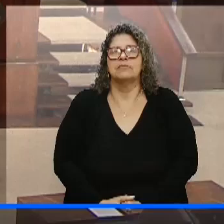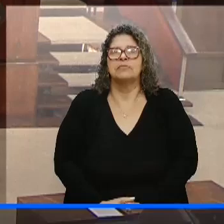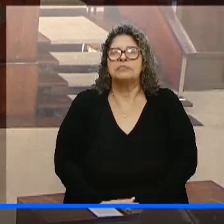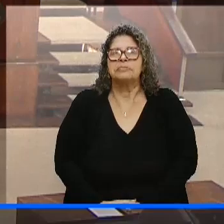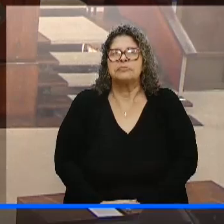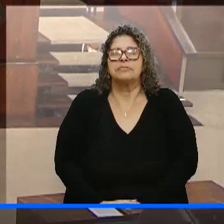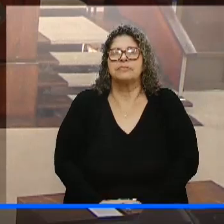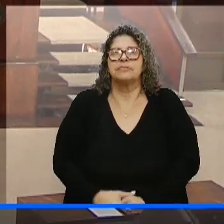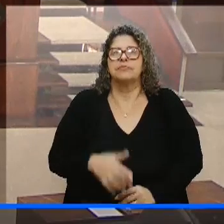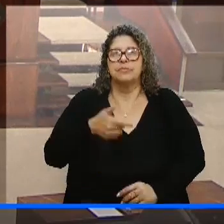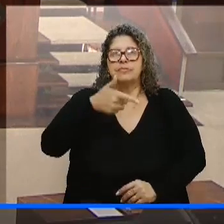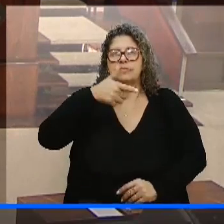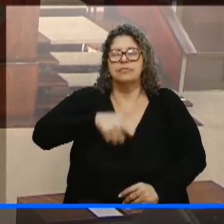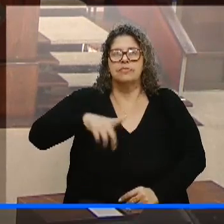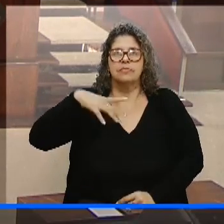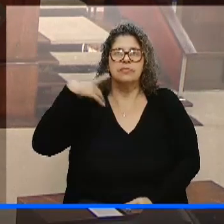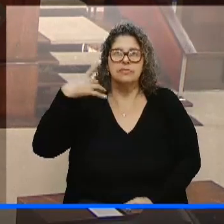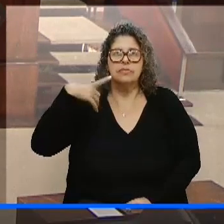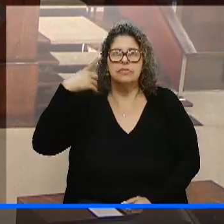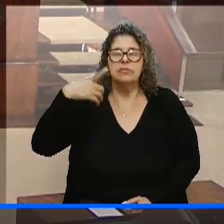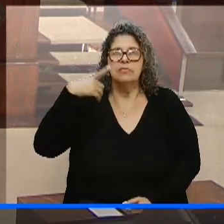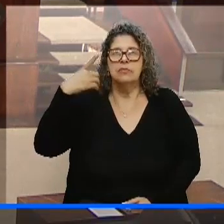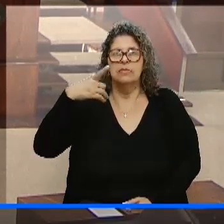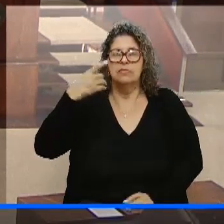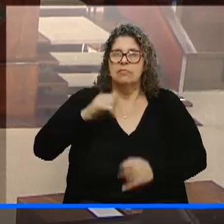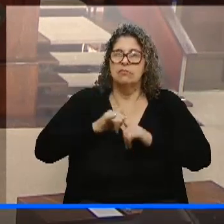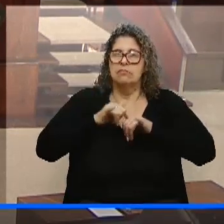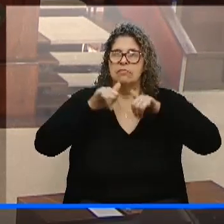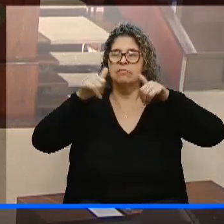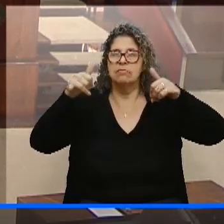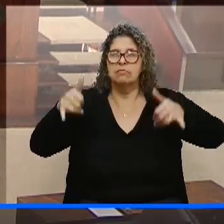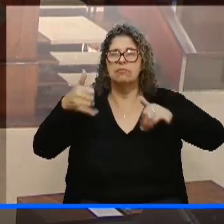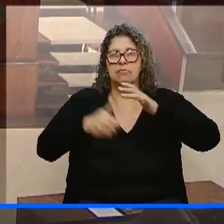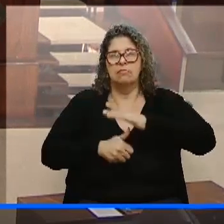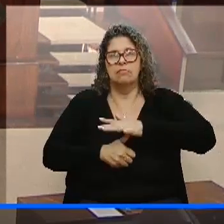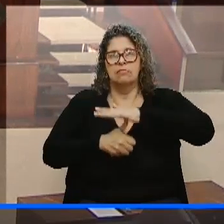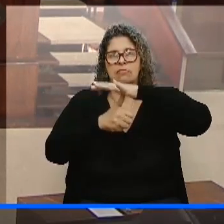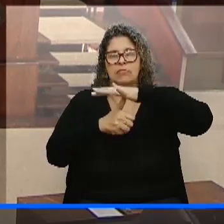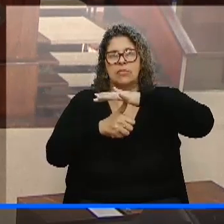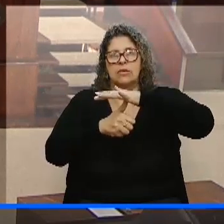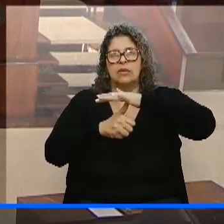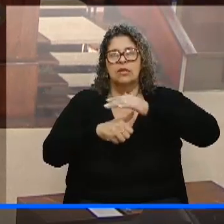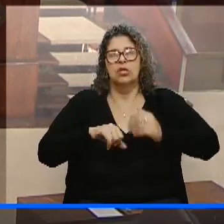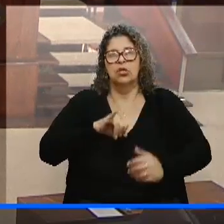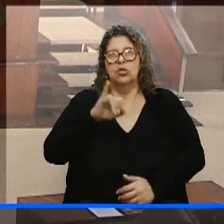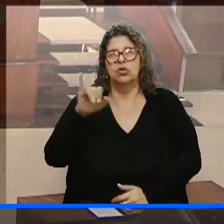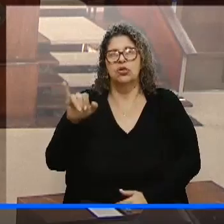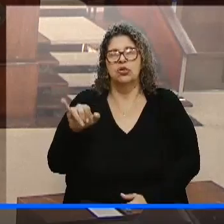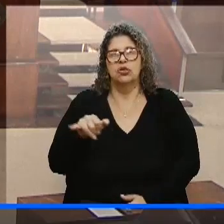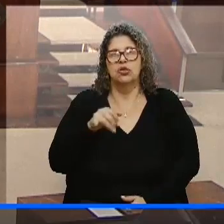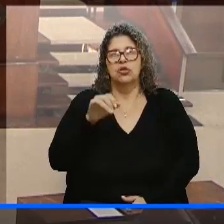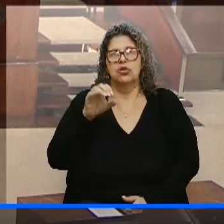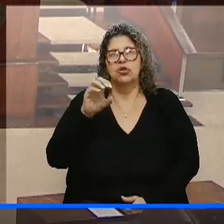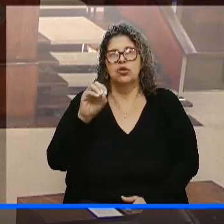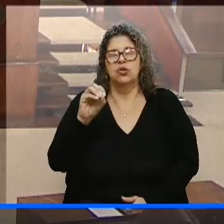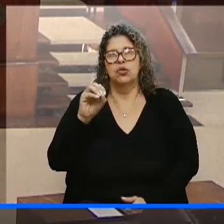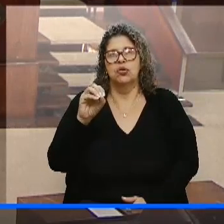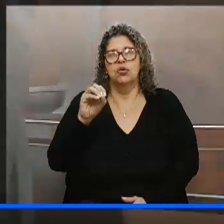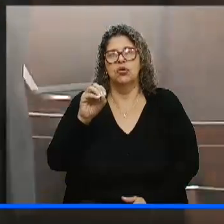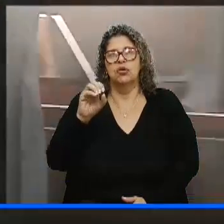próximo do deputado para comunicação de liderança de josep risco tribuna